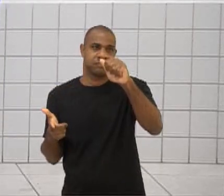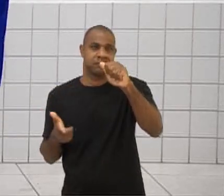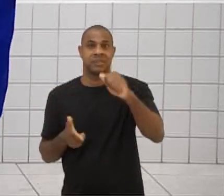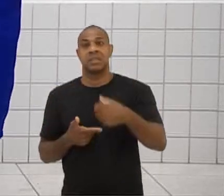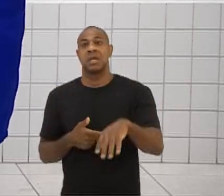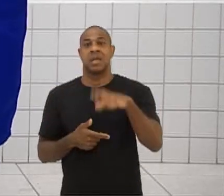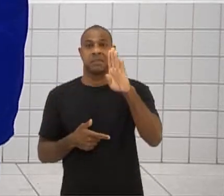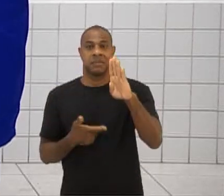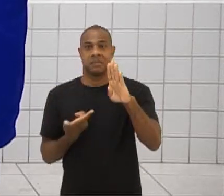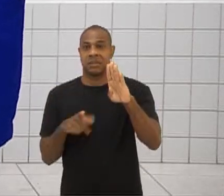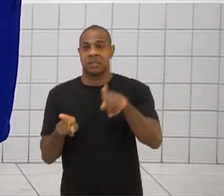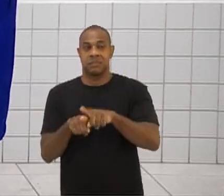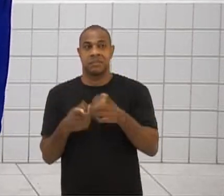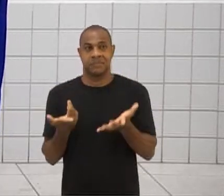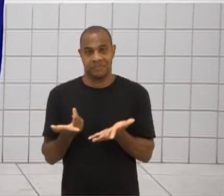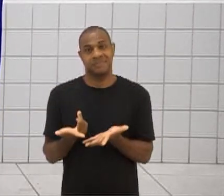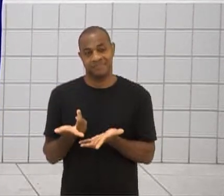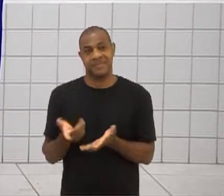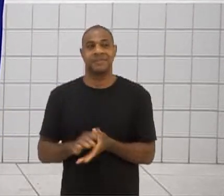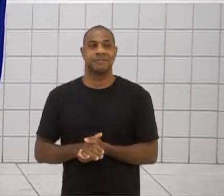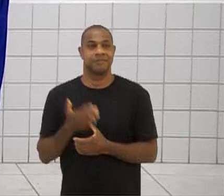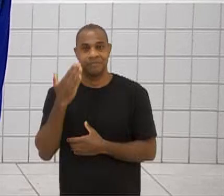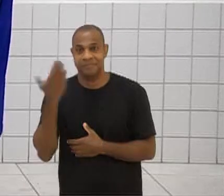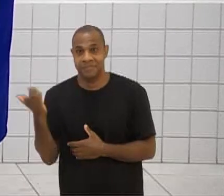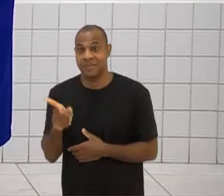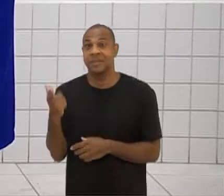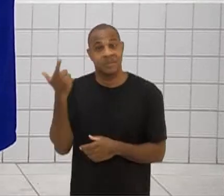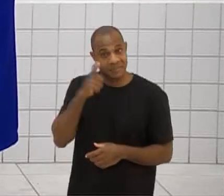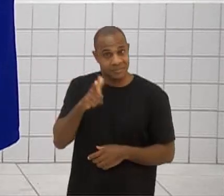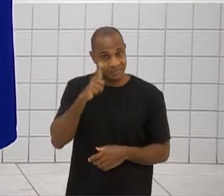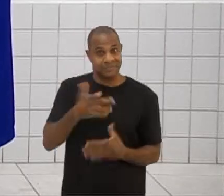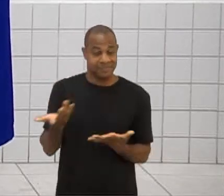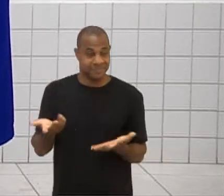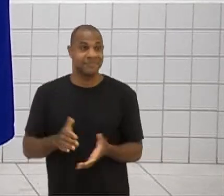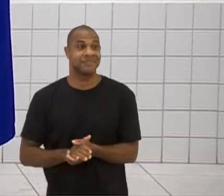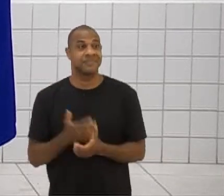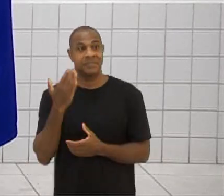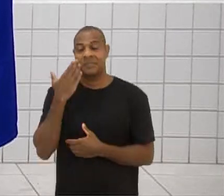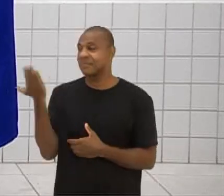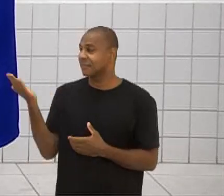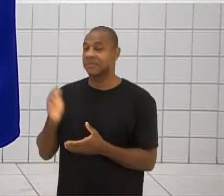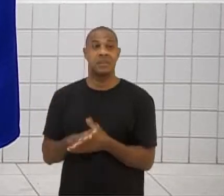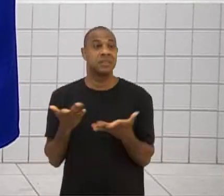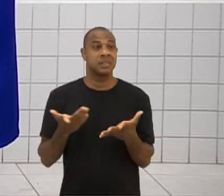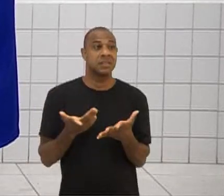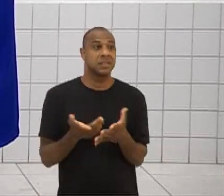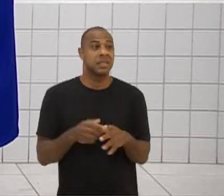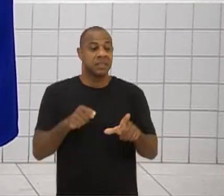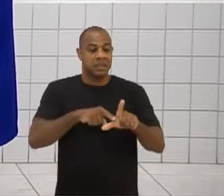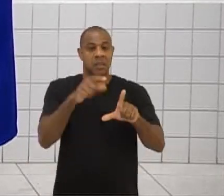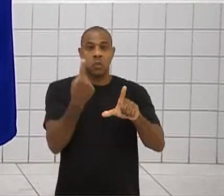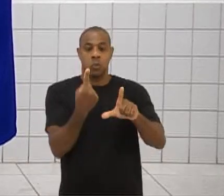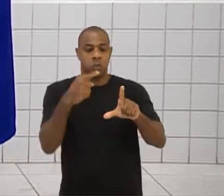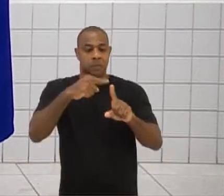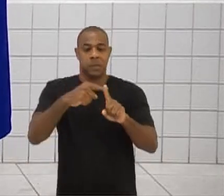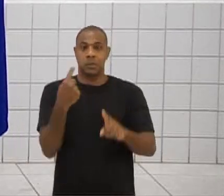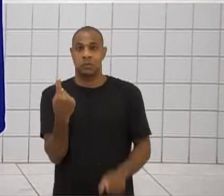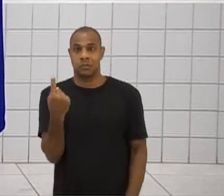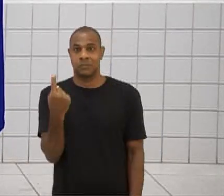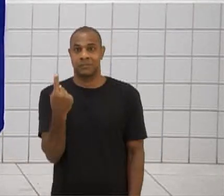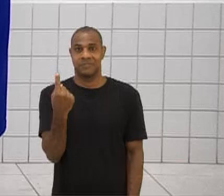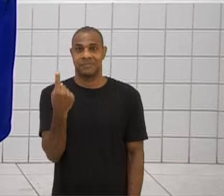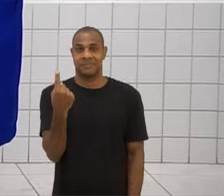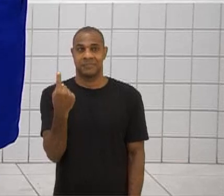a professora Arabel acabou de tirar essa dúvida. Tomara que você tenha entendido. E o Jonathan, esse gráfico passou do 1 e do menos 1 por causa do parâmetro